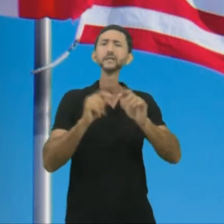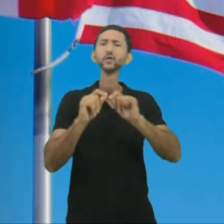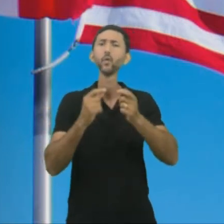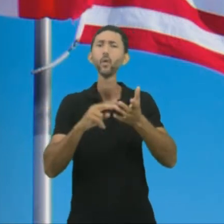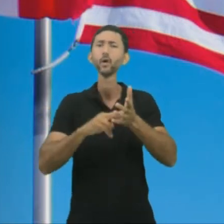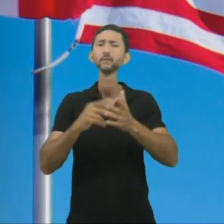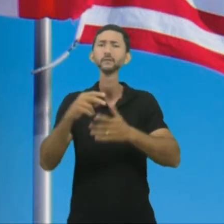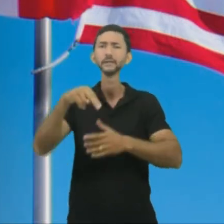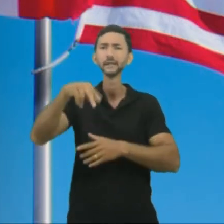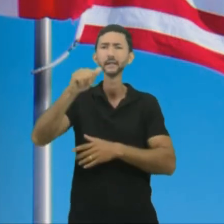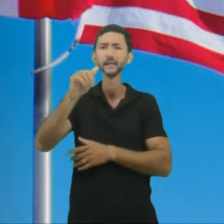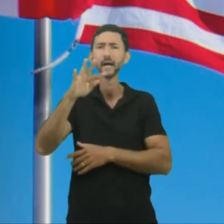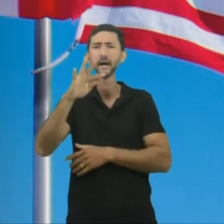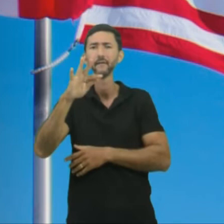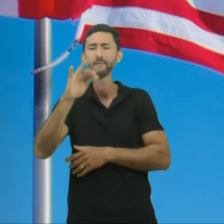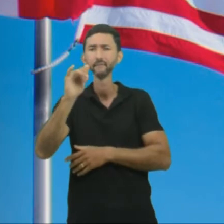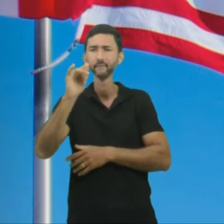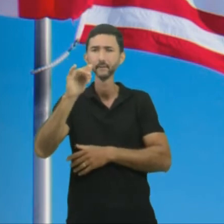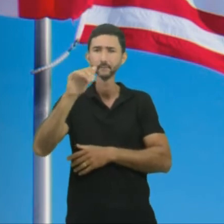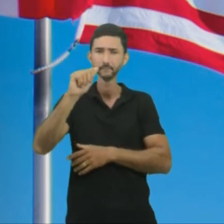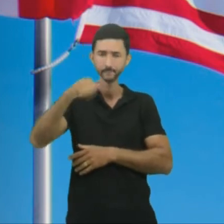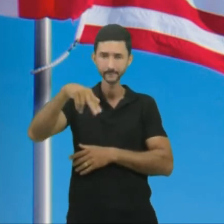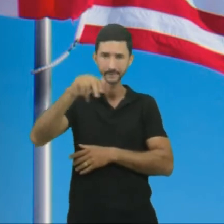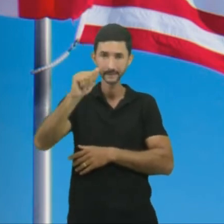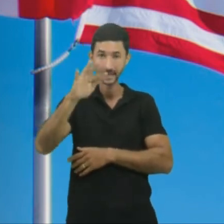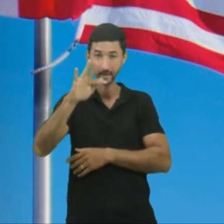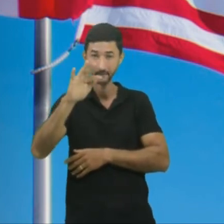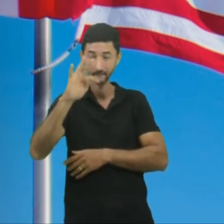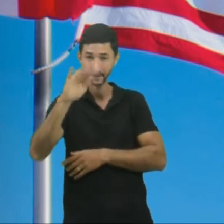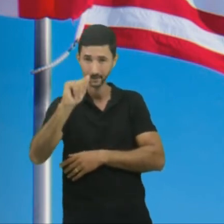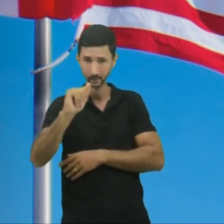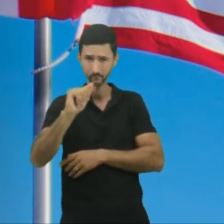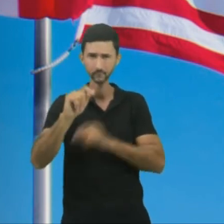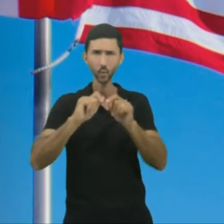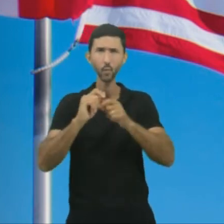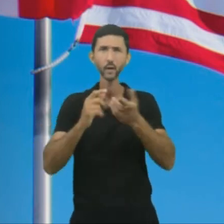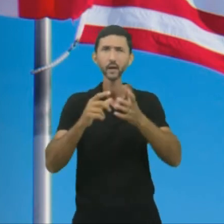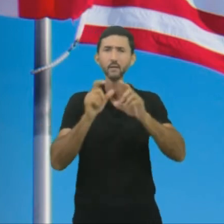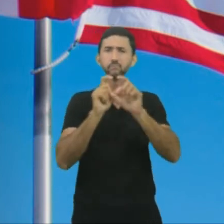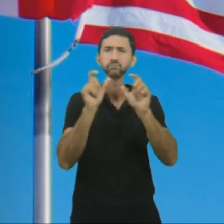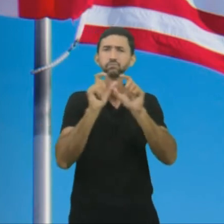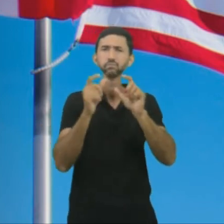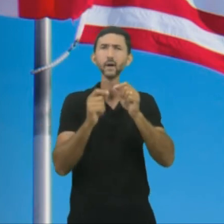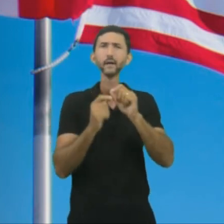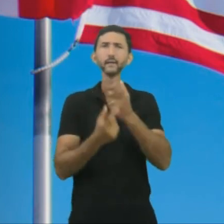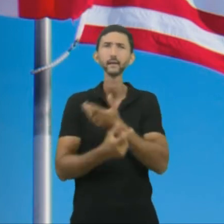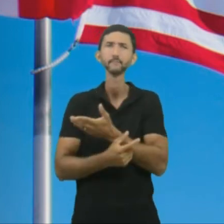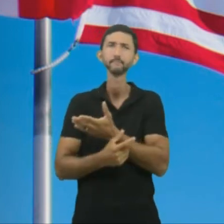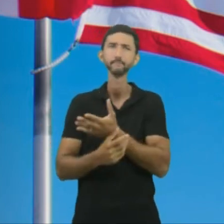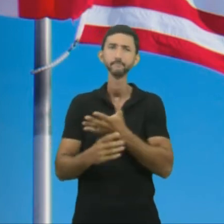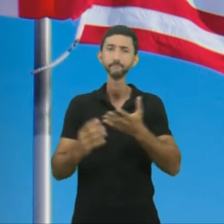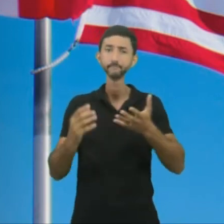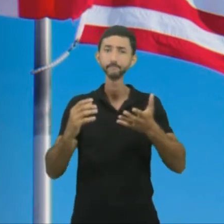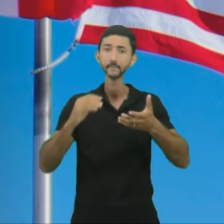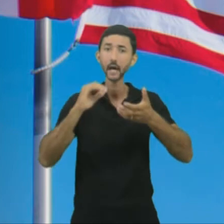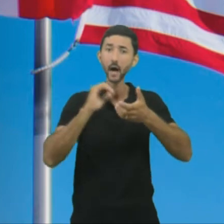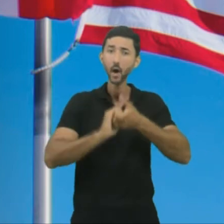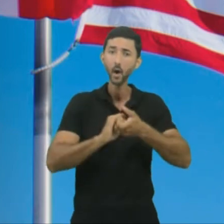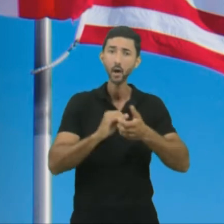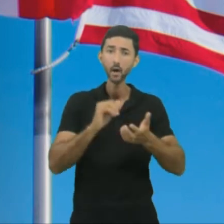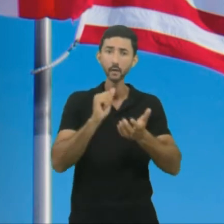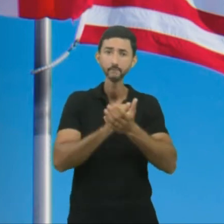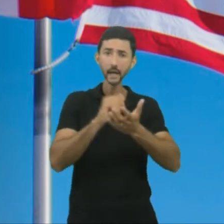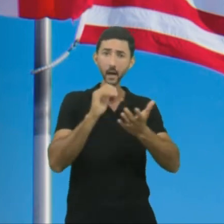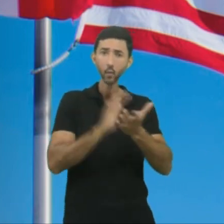NAFTA. NAFTA nada mais é do que a sigla de Acordo Norte-Americano